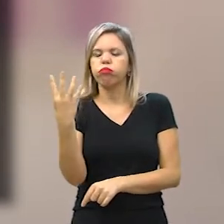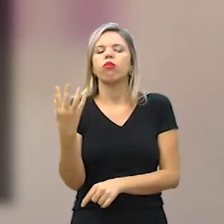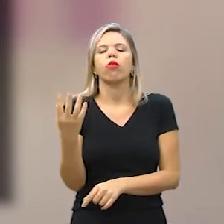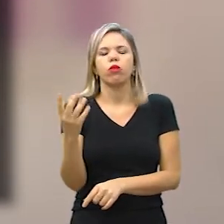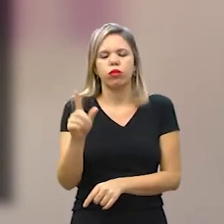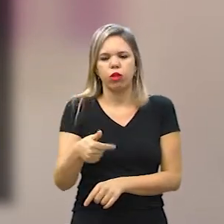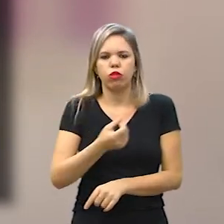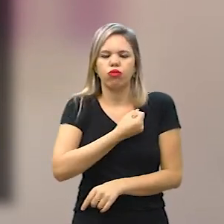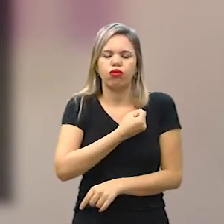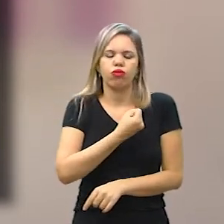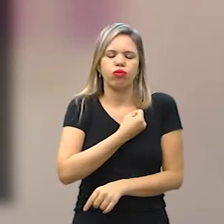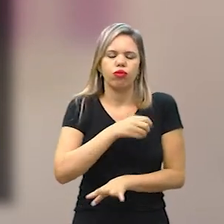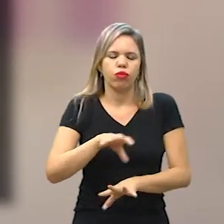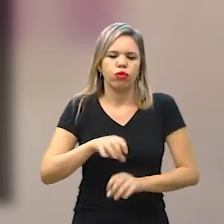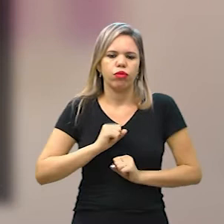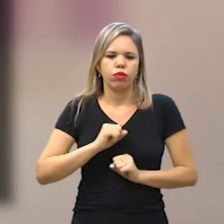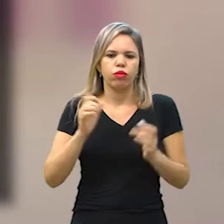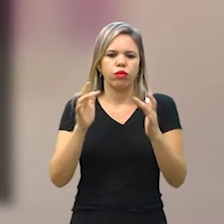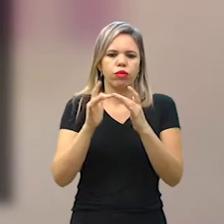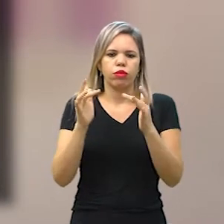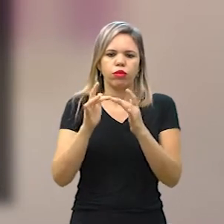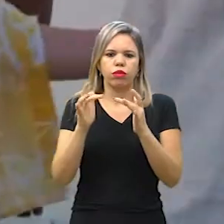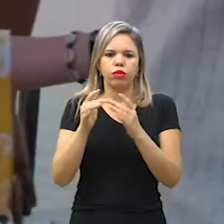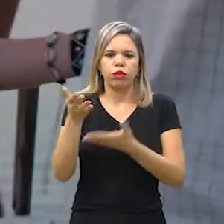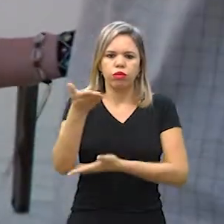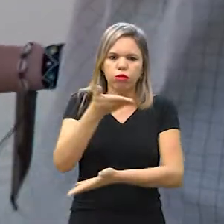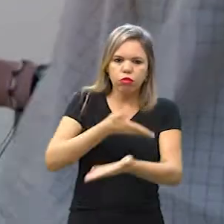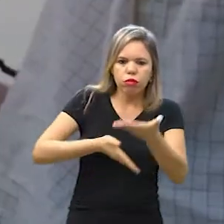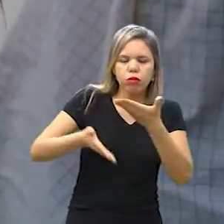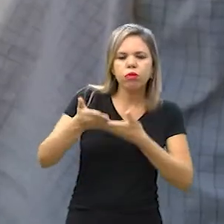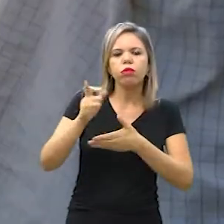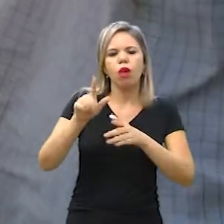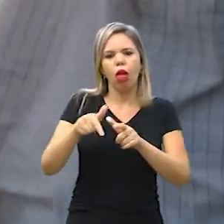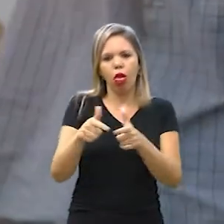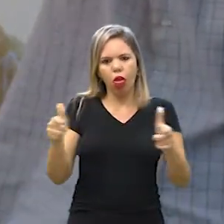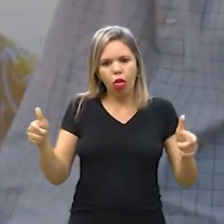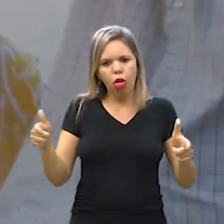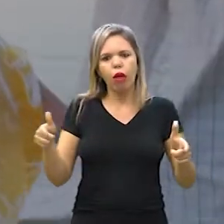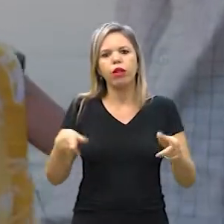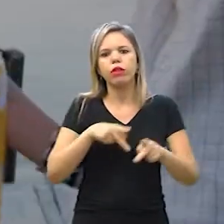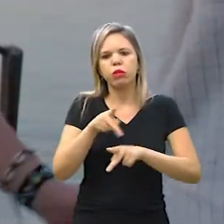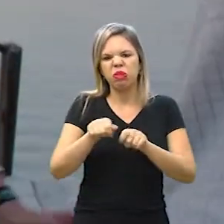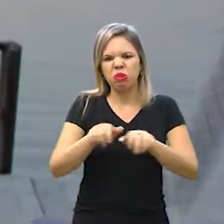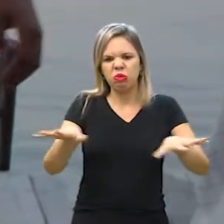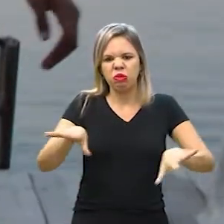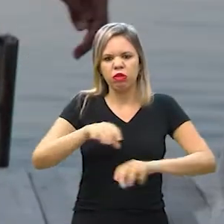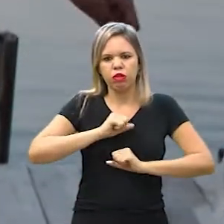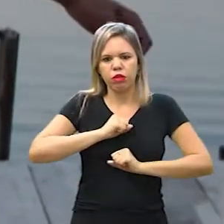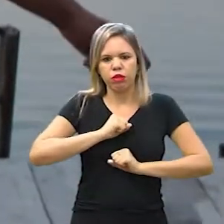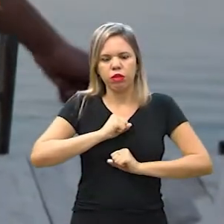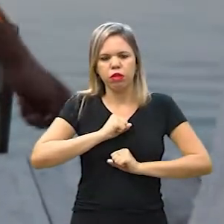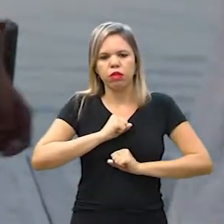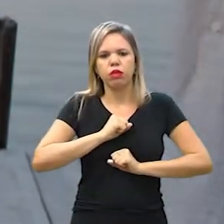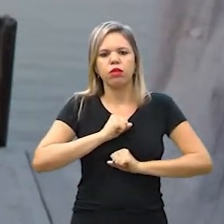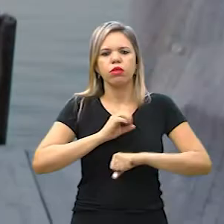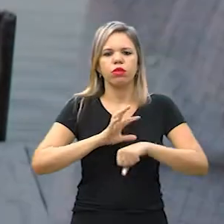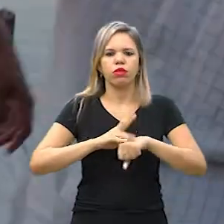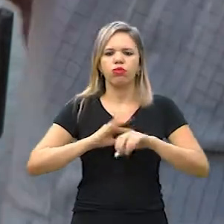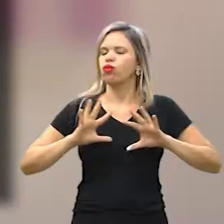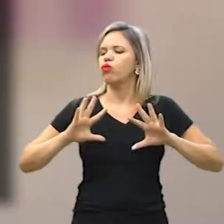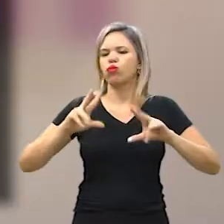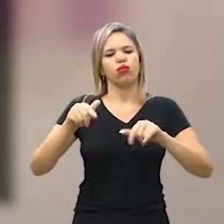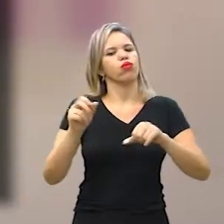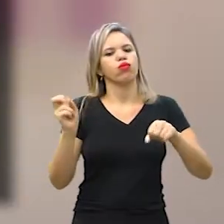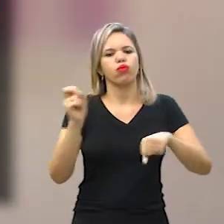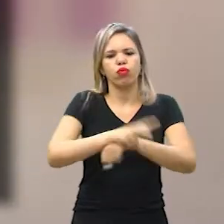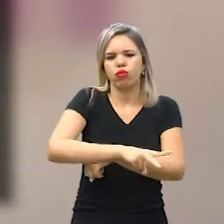número de casos. Então, a gente vê que o contato social ele é o grande favorecedor de